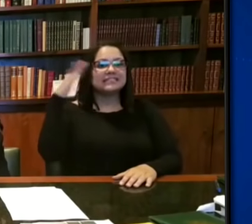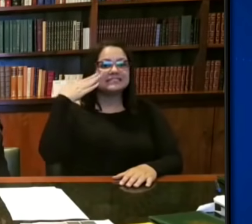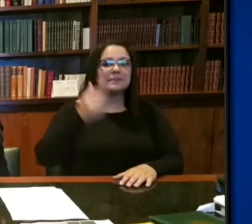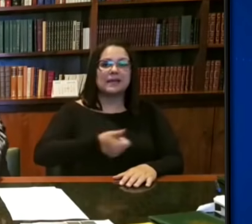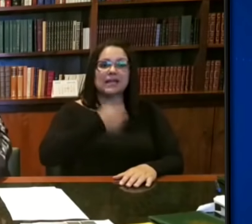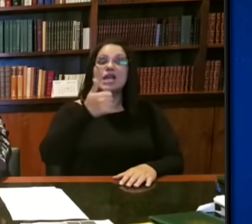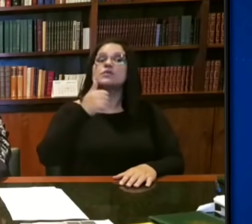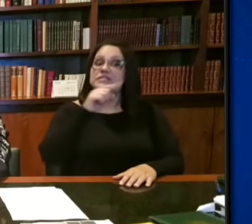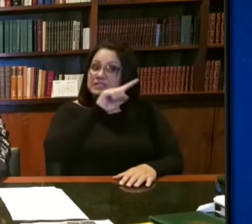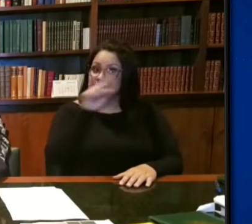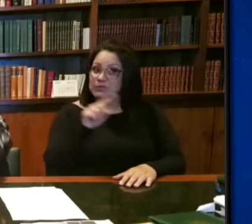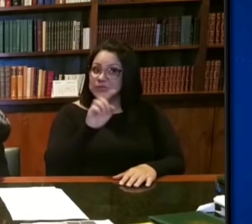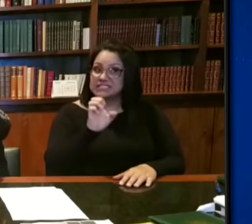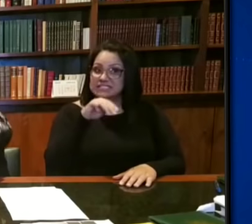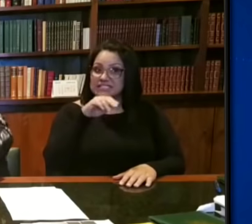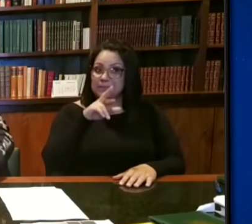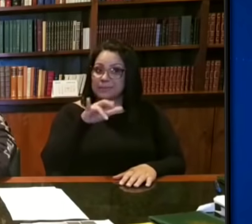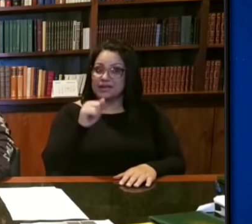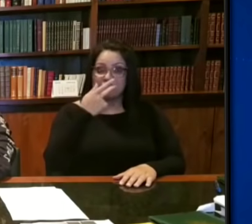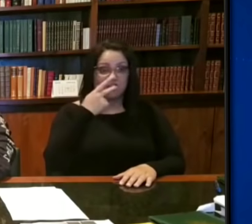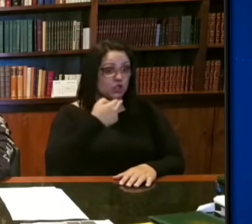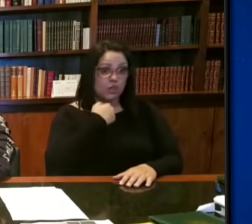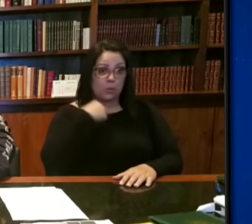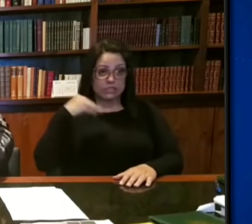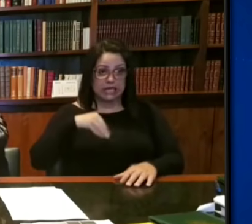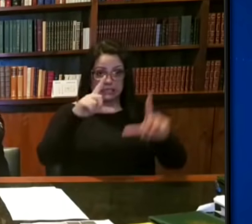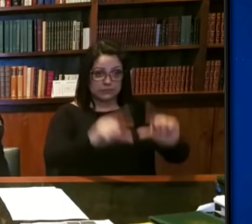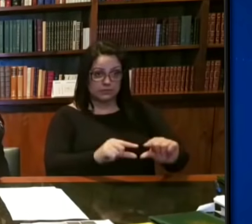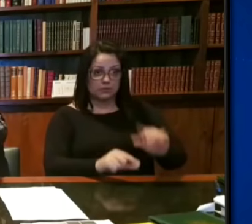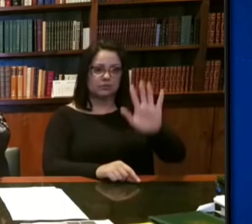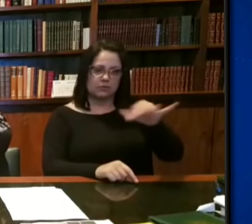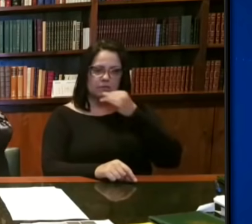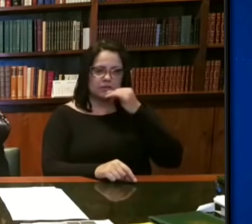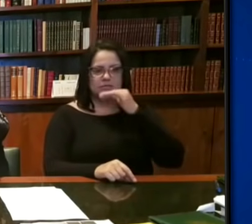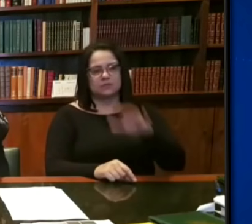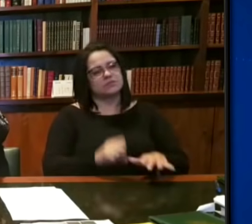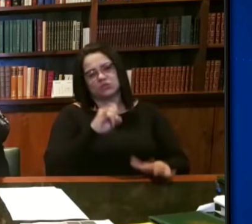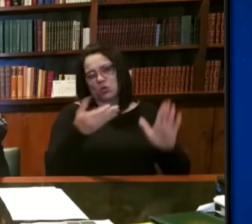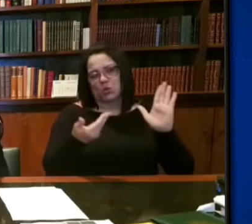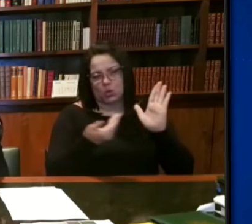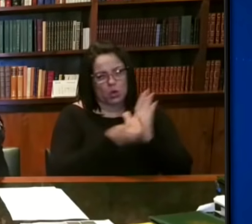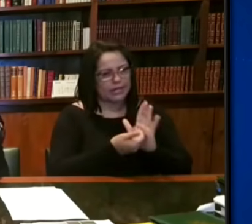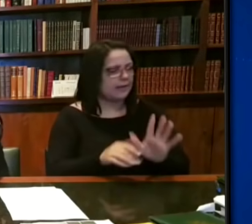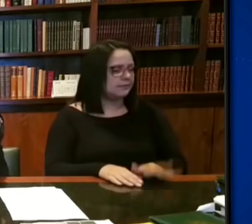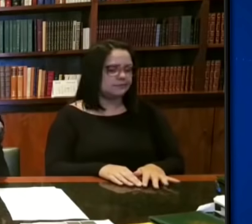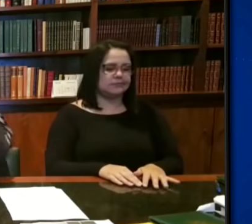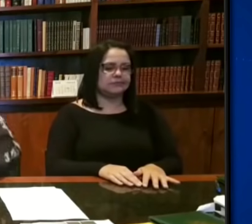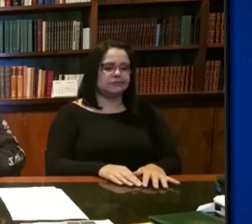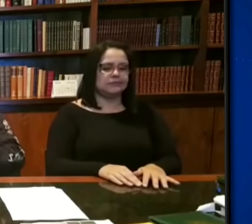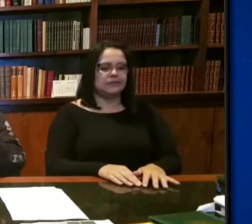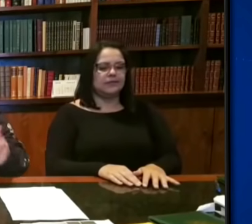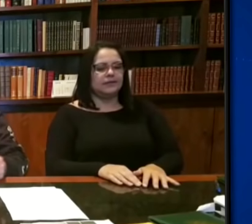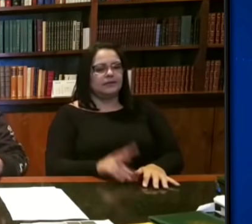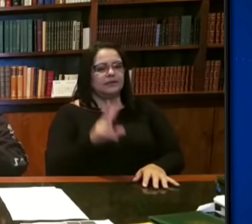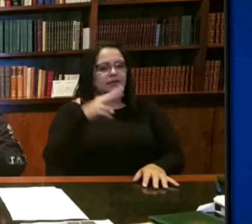sei que o Zé Maria está falando que o Supremo que não pode decidiu reduzir que não salário. Pode cair. Vamos supor que o Congresso, uma Assembleia Legislativa,